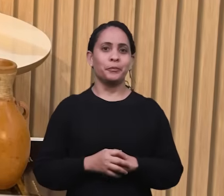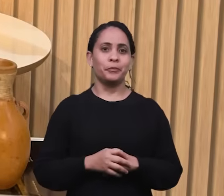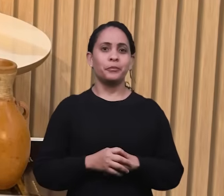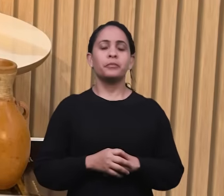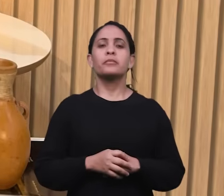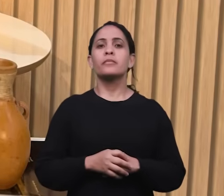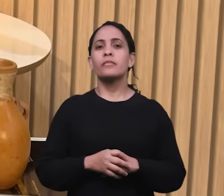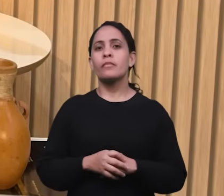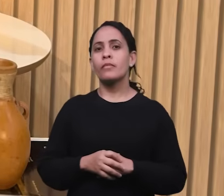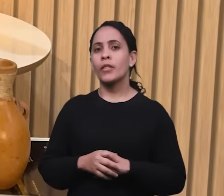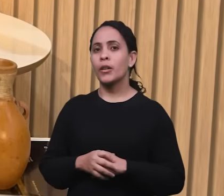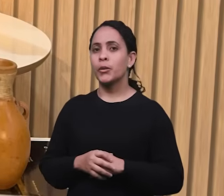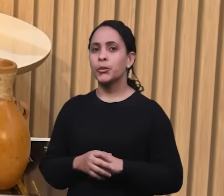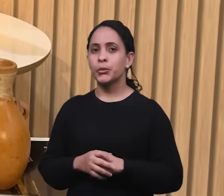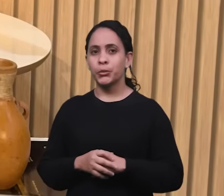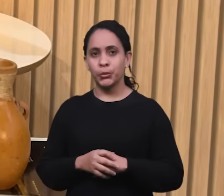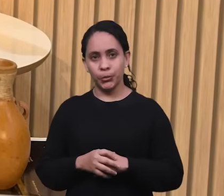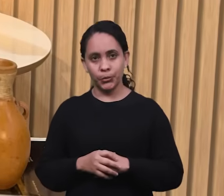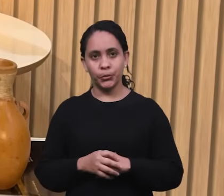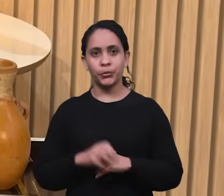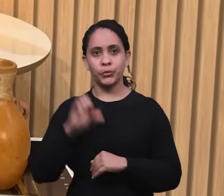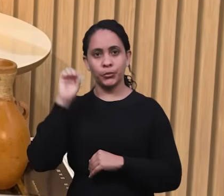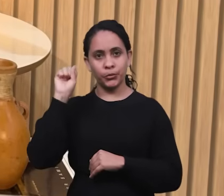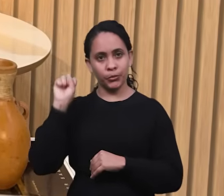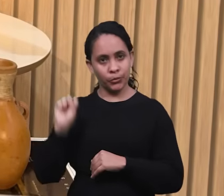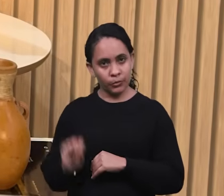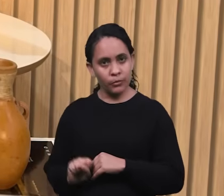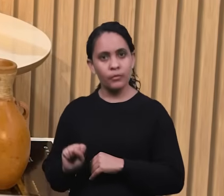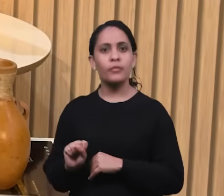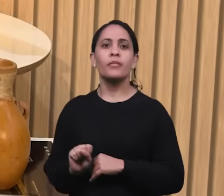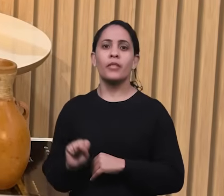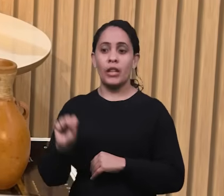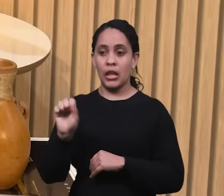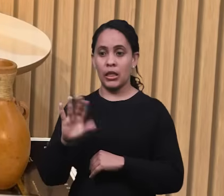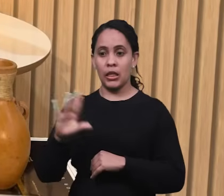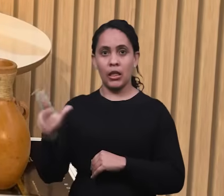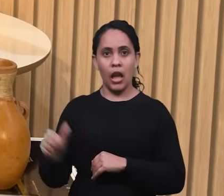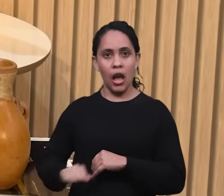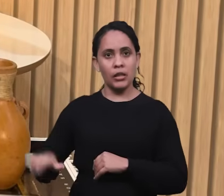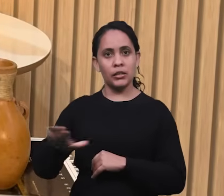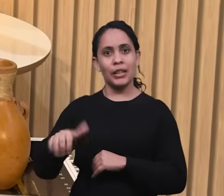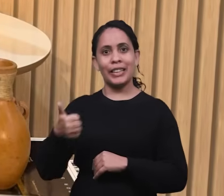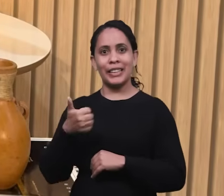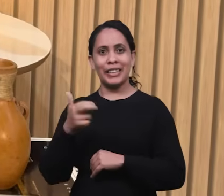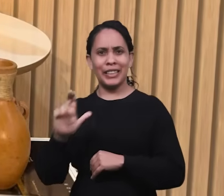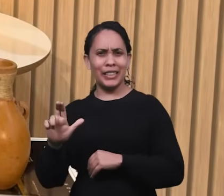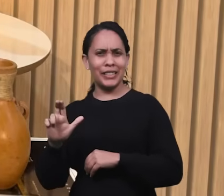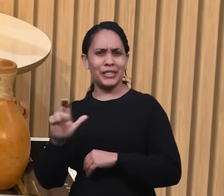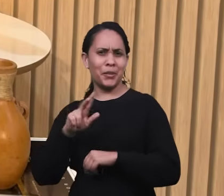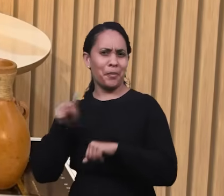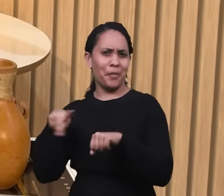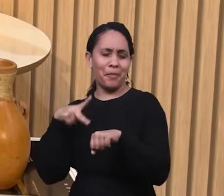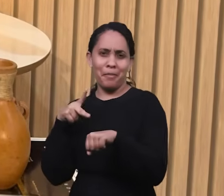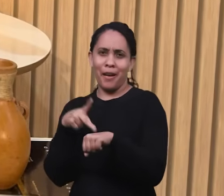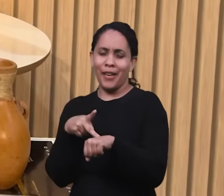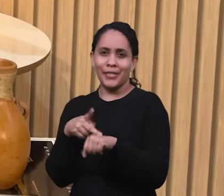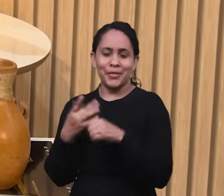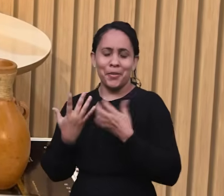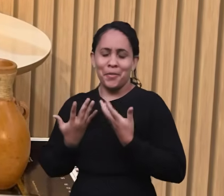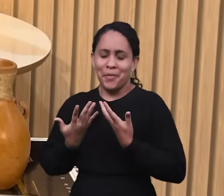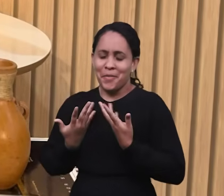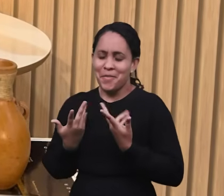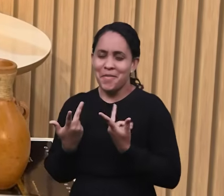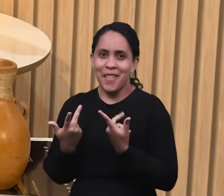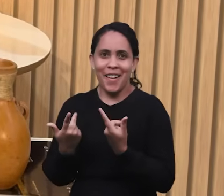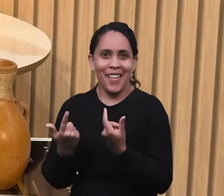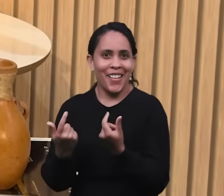Ásia. De 2023 para cá, já são 15 países. Isso é uma coisa extraordinária,